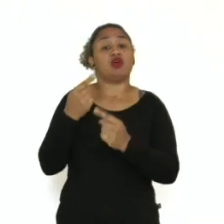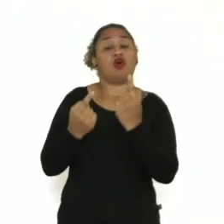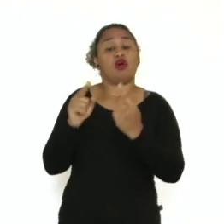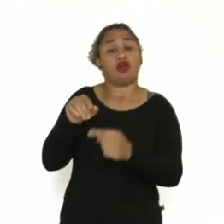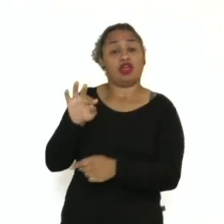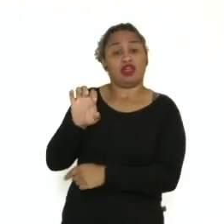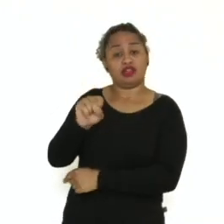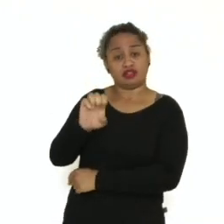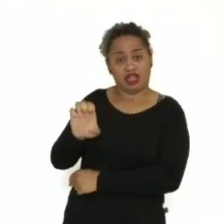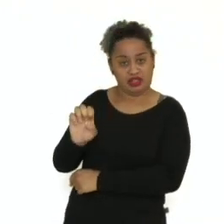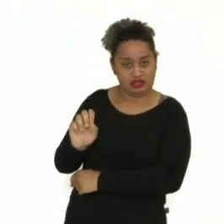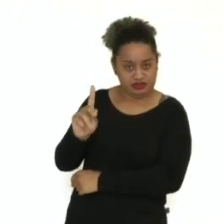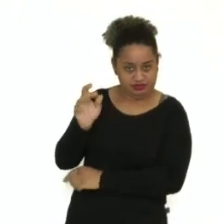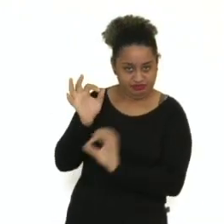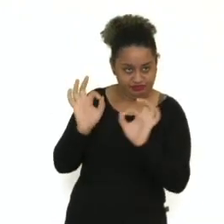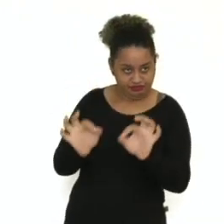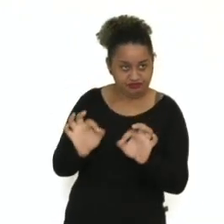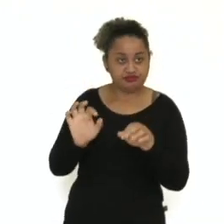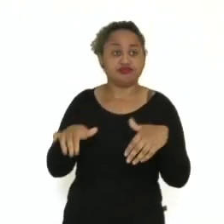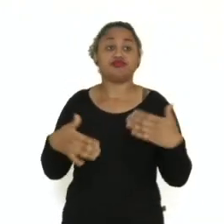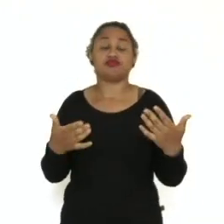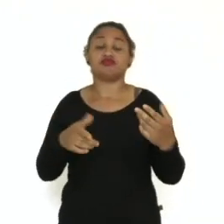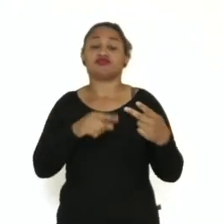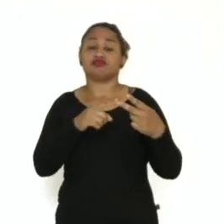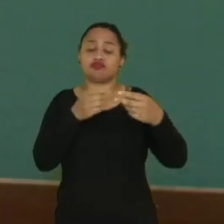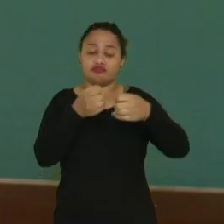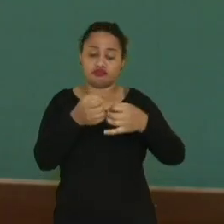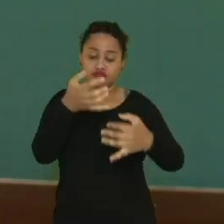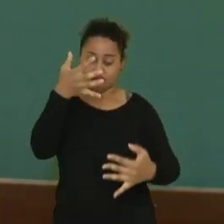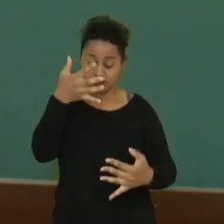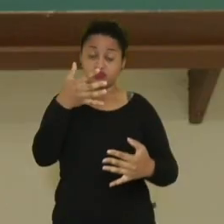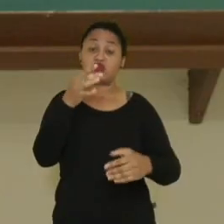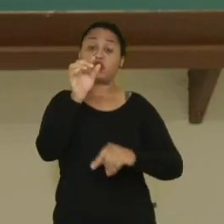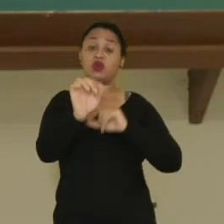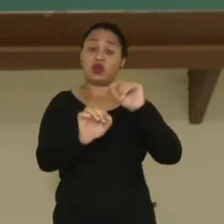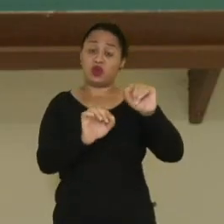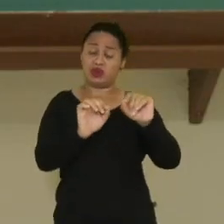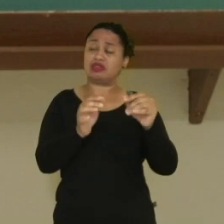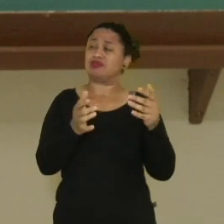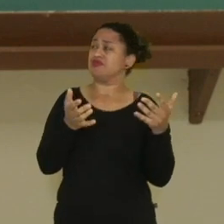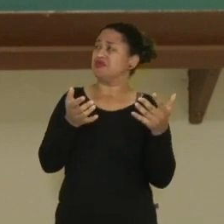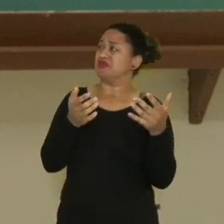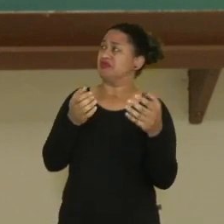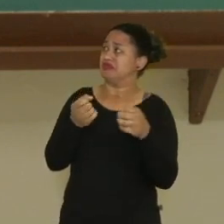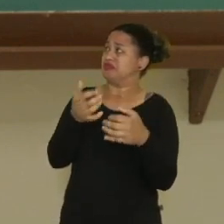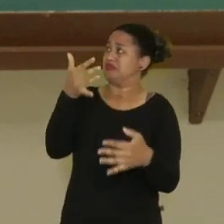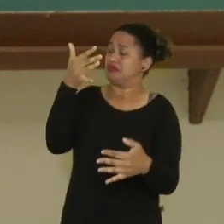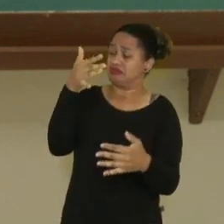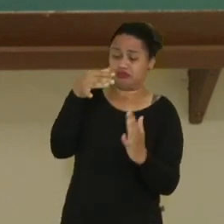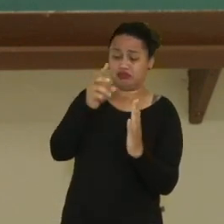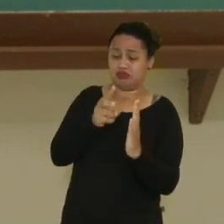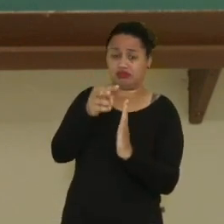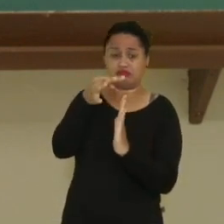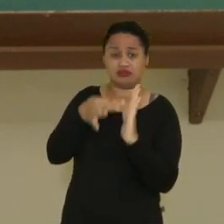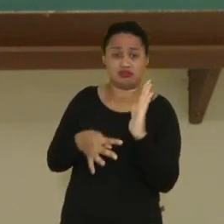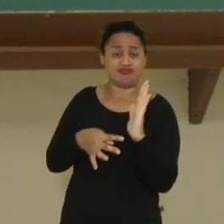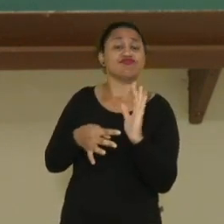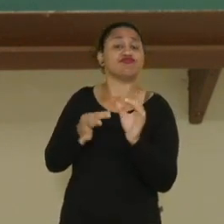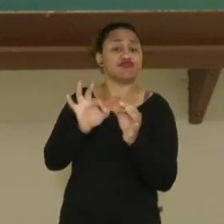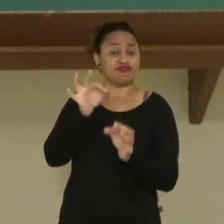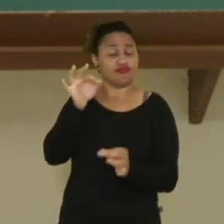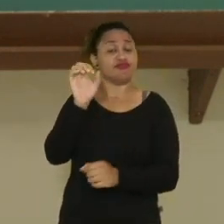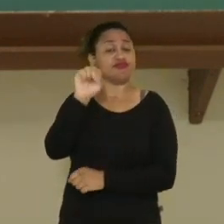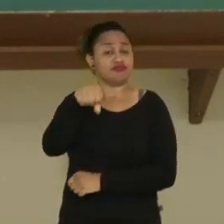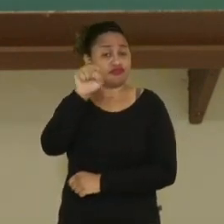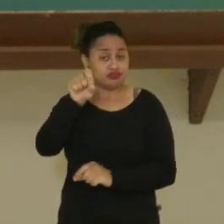ok? Bom, no desenvolvimento, ai prof, desenvolvimento? Sim, no